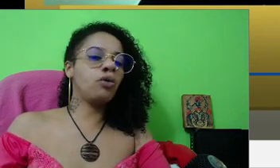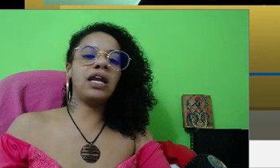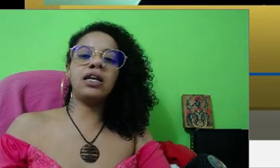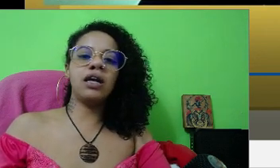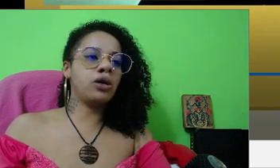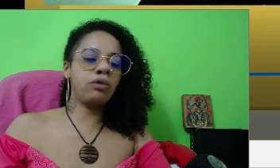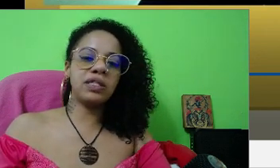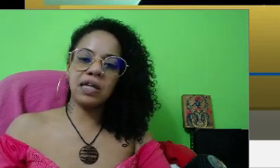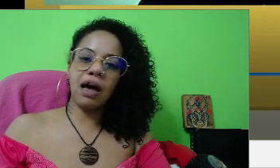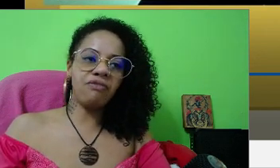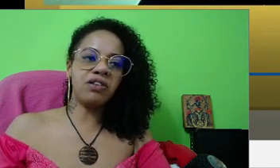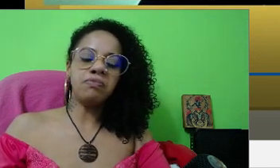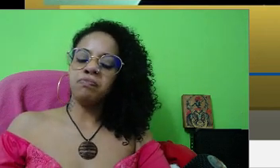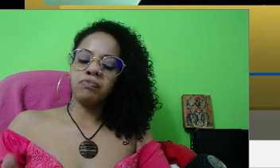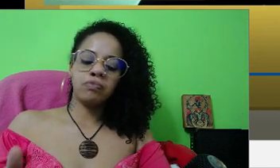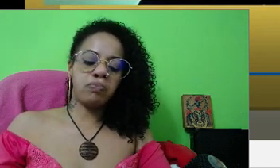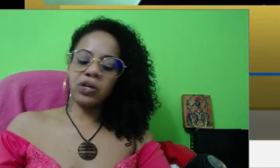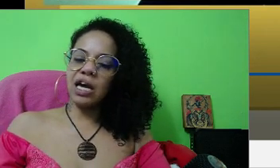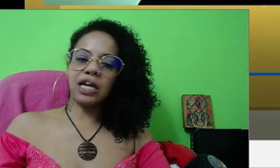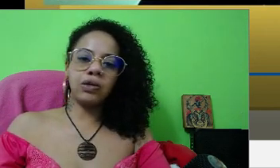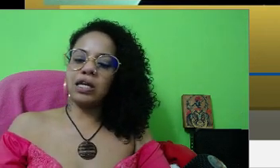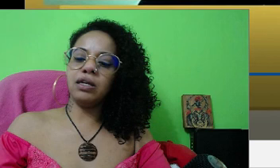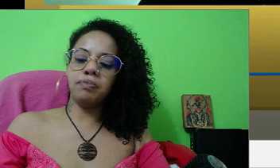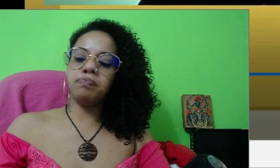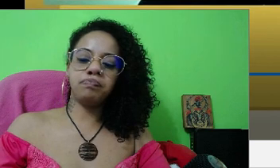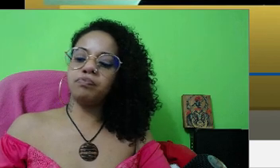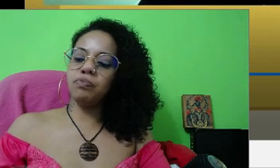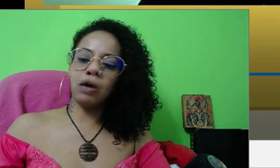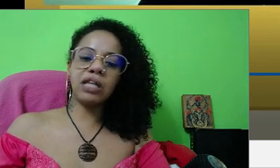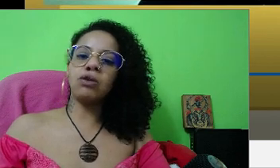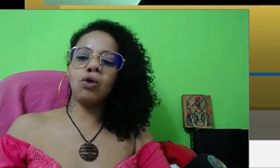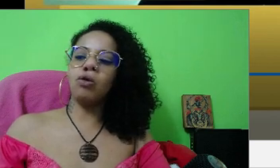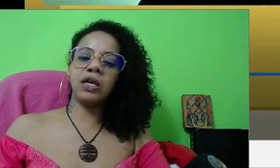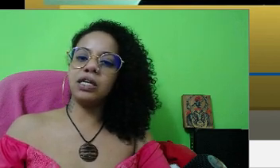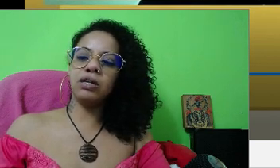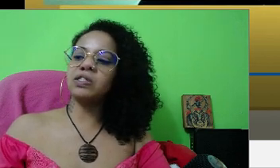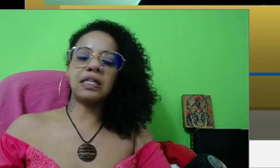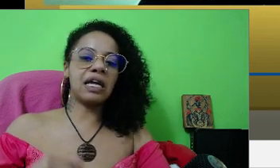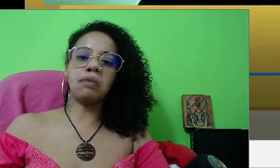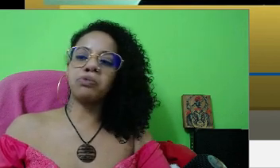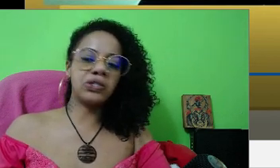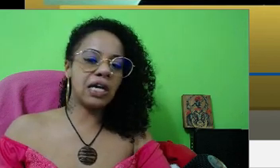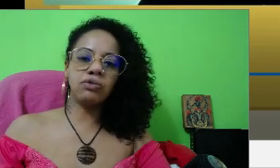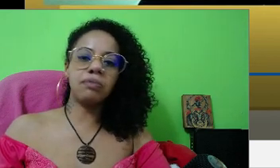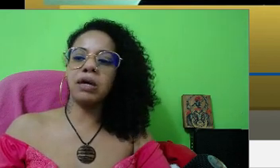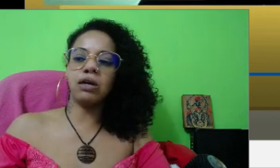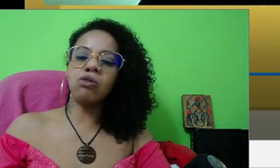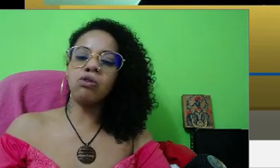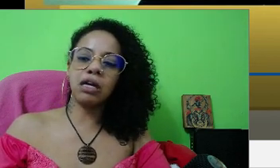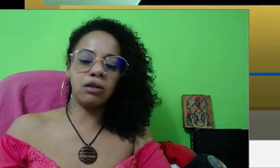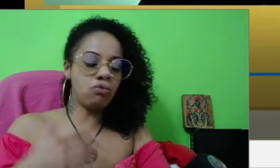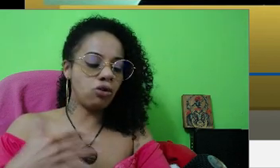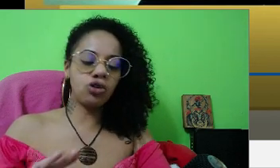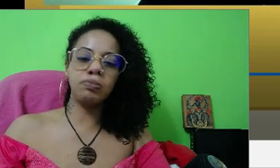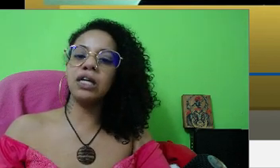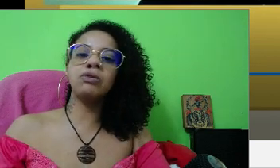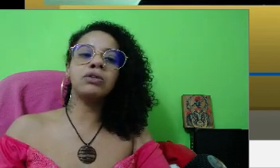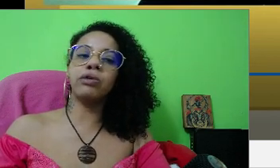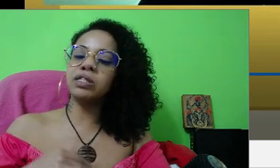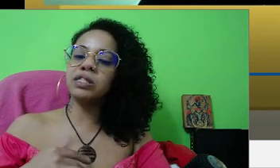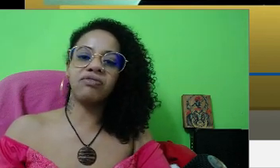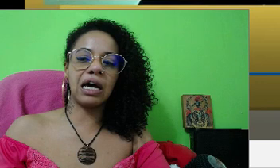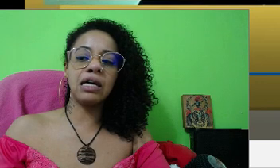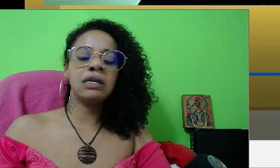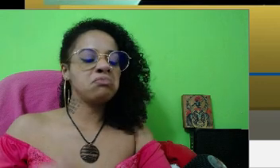livre não ele não eu não estava porque aquilo ali não tem como ali 70% também não conte